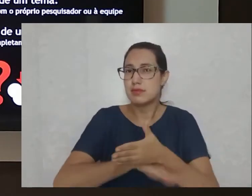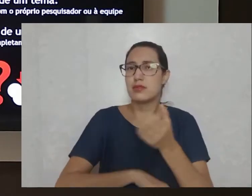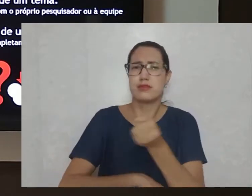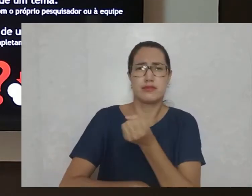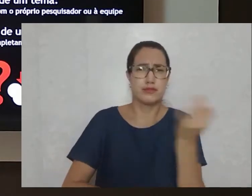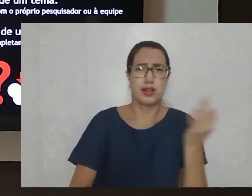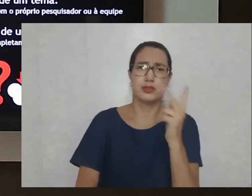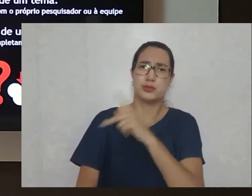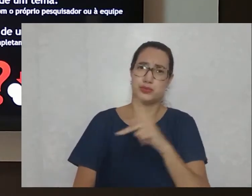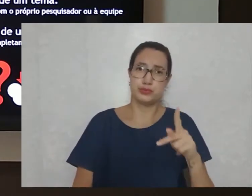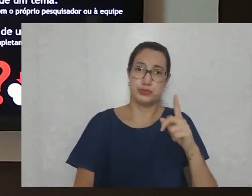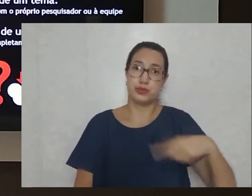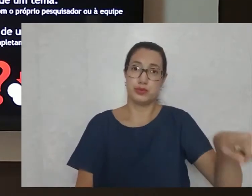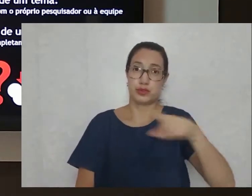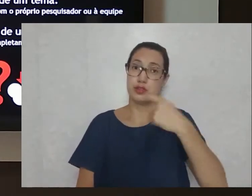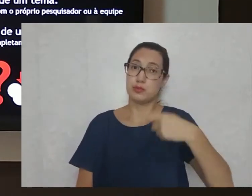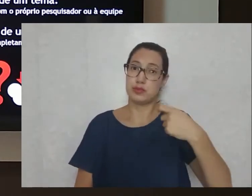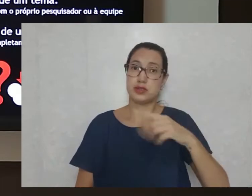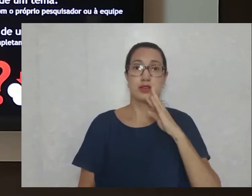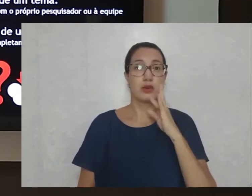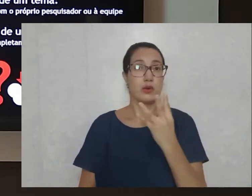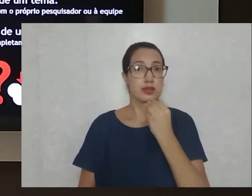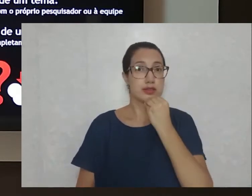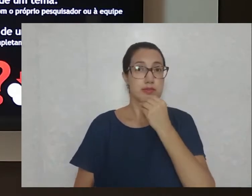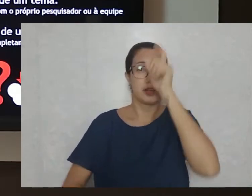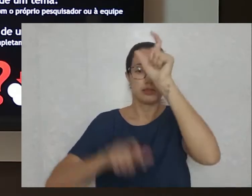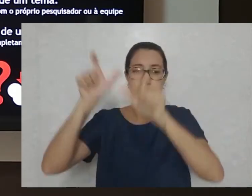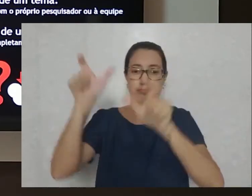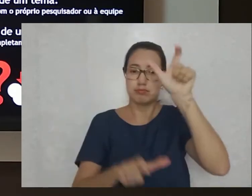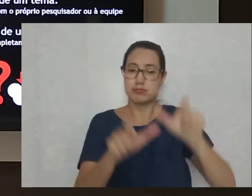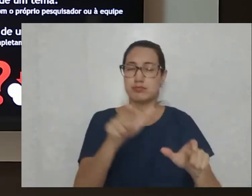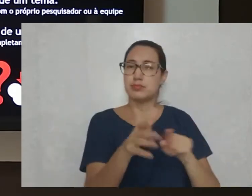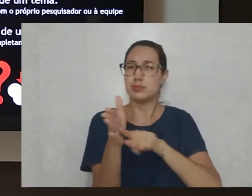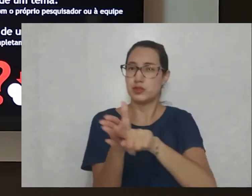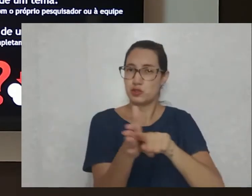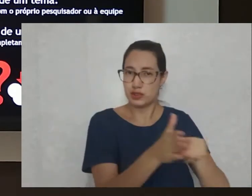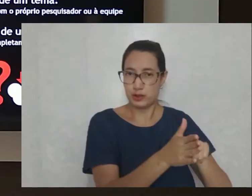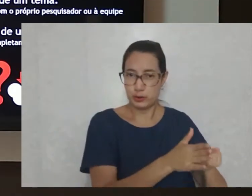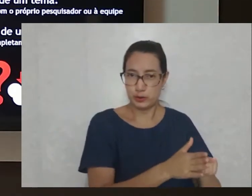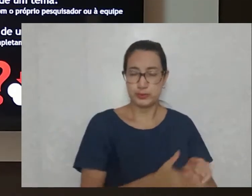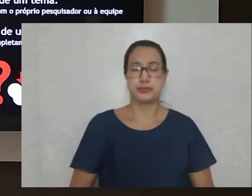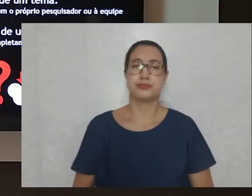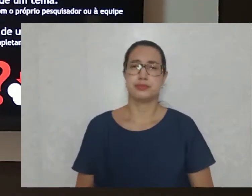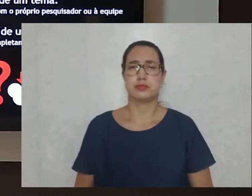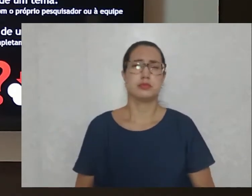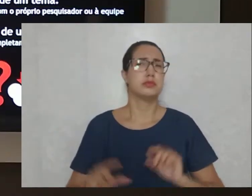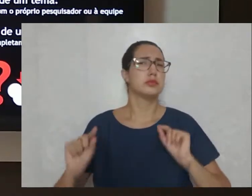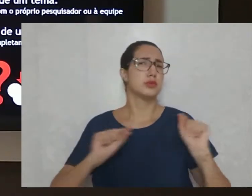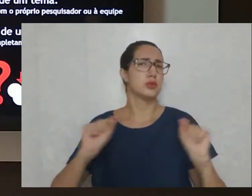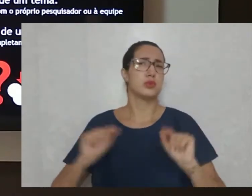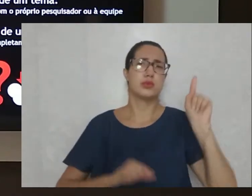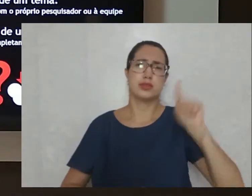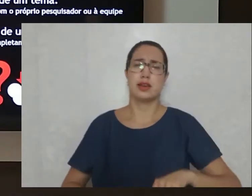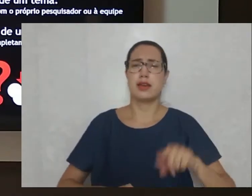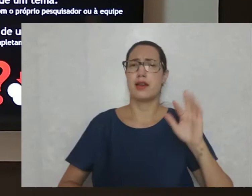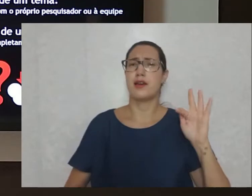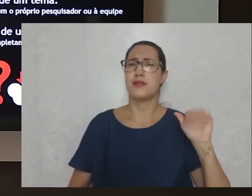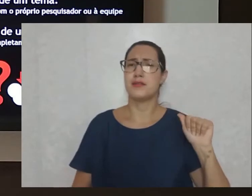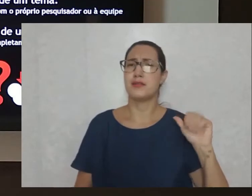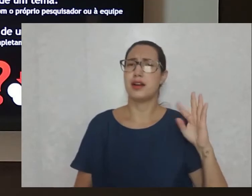né, de saberes de todos os pesquisadores, tá? E o que é que seriam exemplos de fatores externos? Então, imagina que